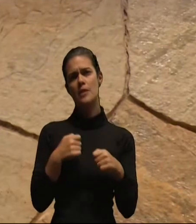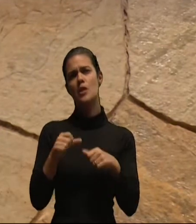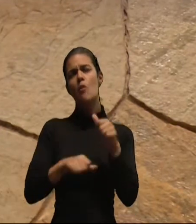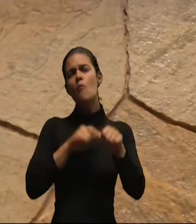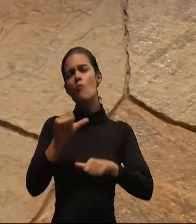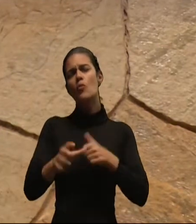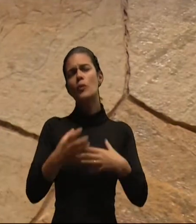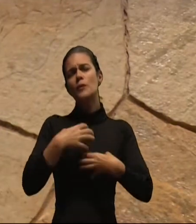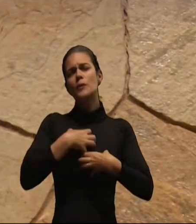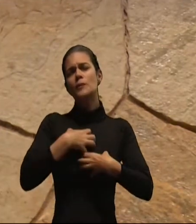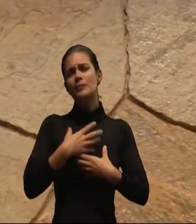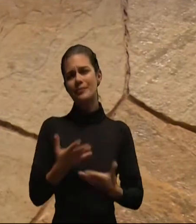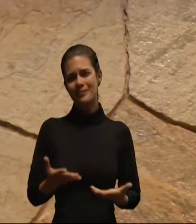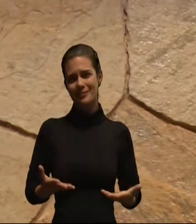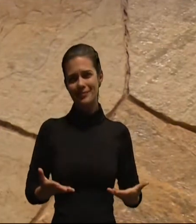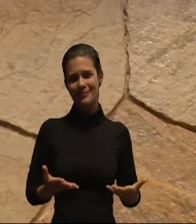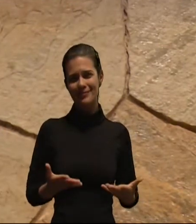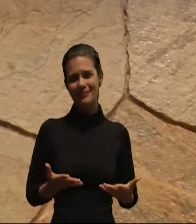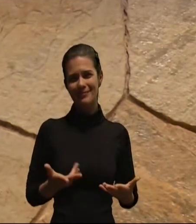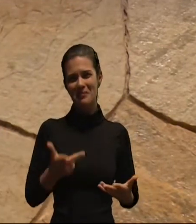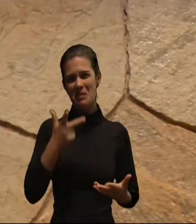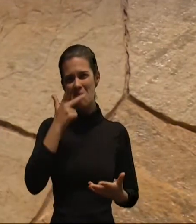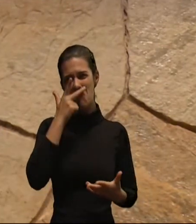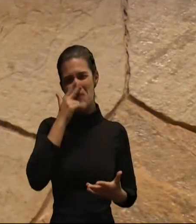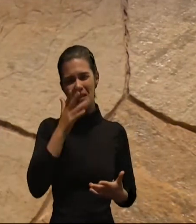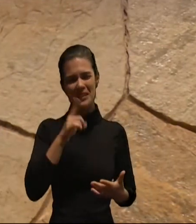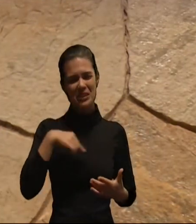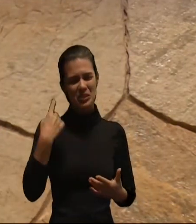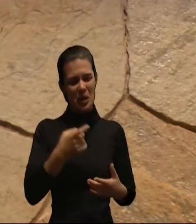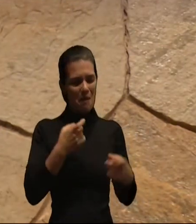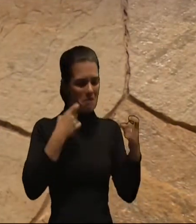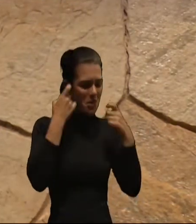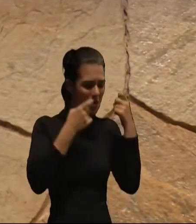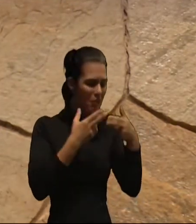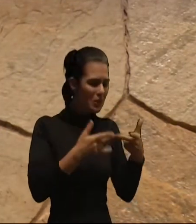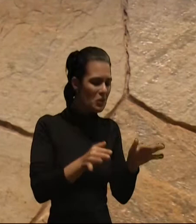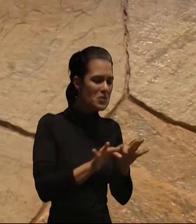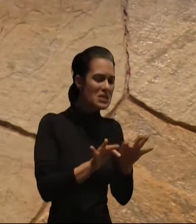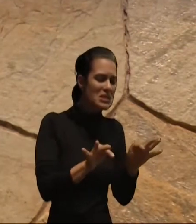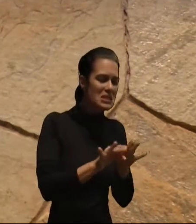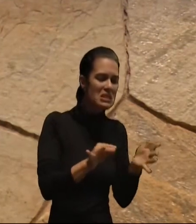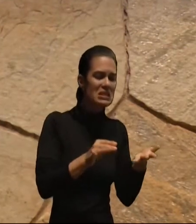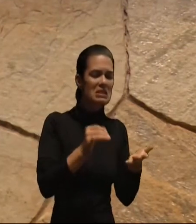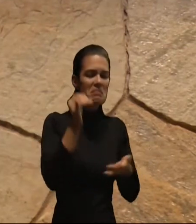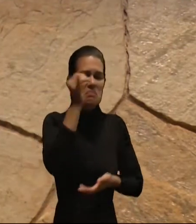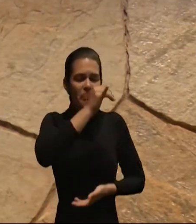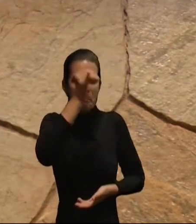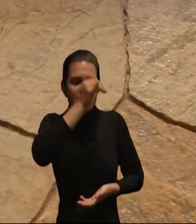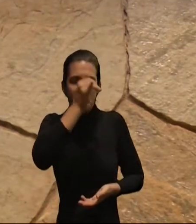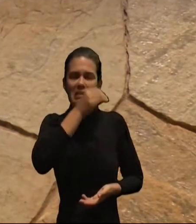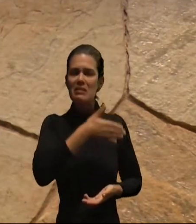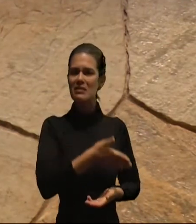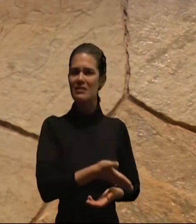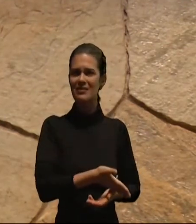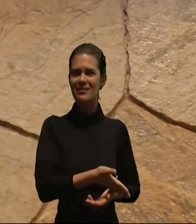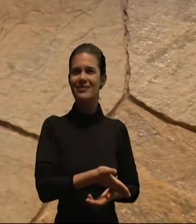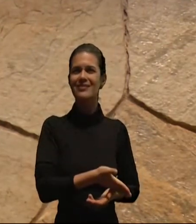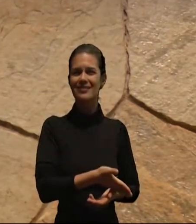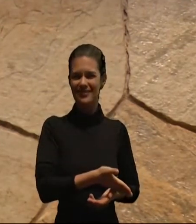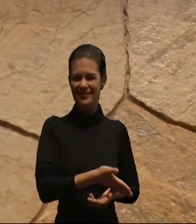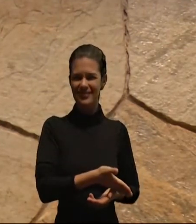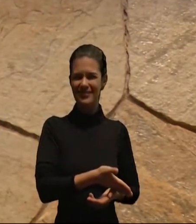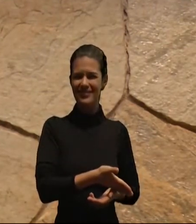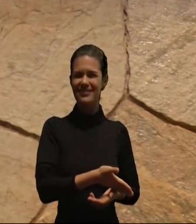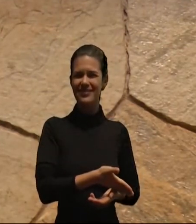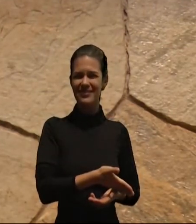nossas energias, perdendo o foco da pregação da palavra do Senhor, será que nós temos que nos ater de fato a